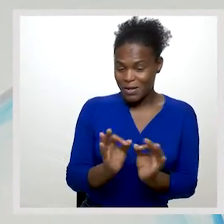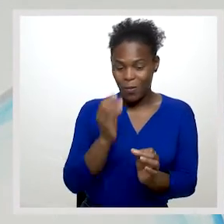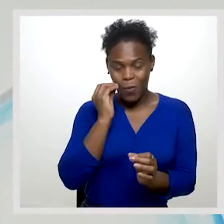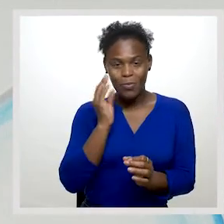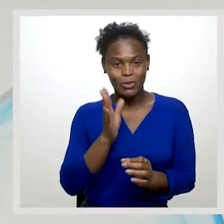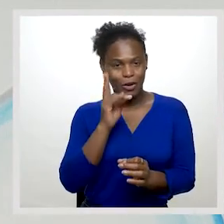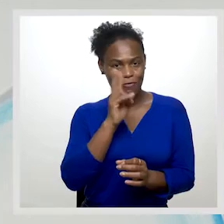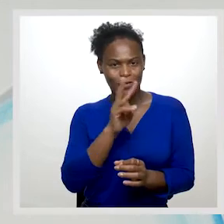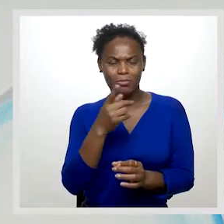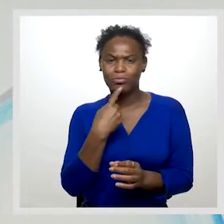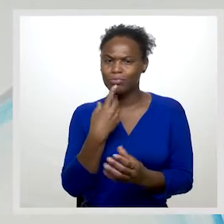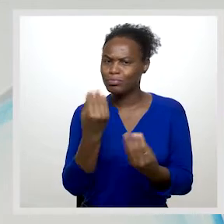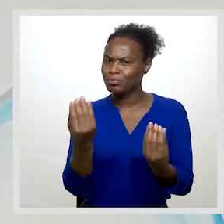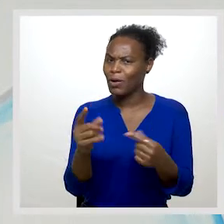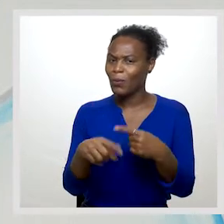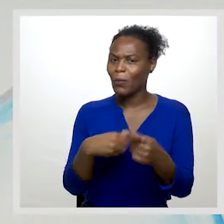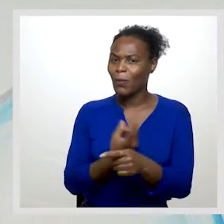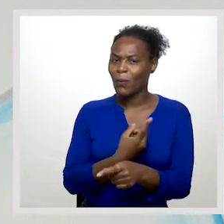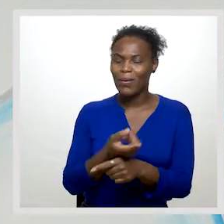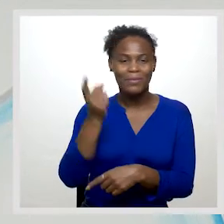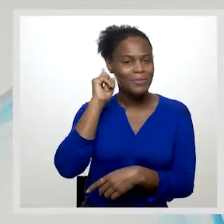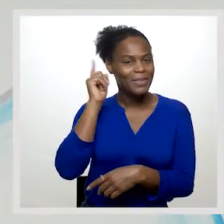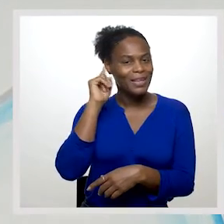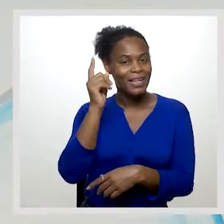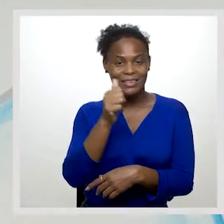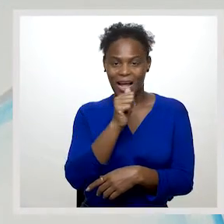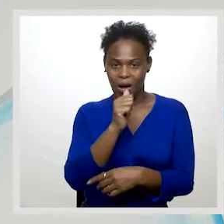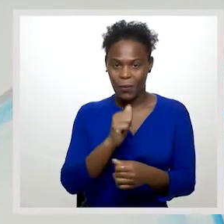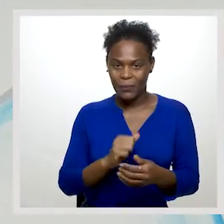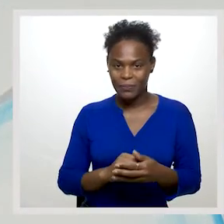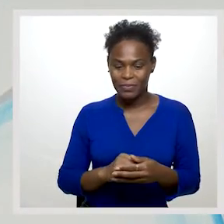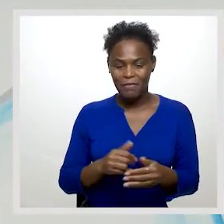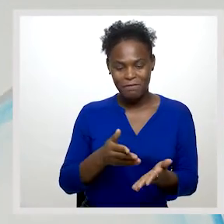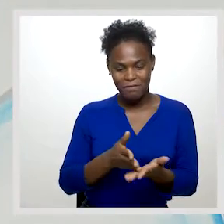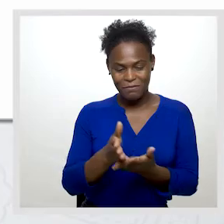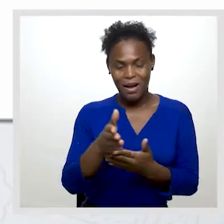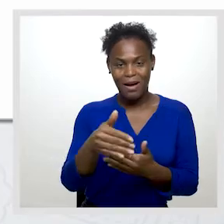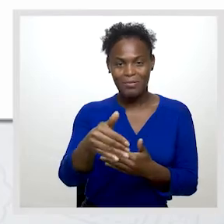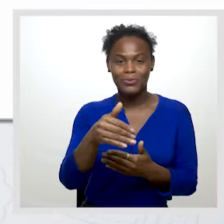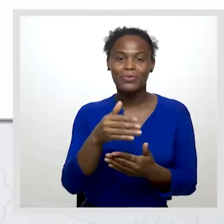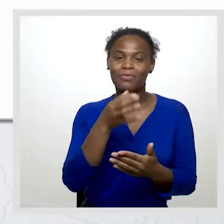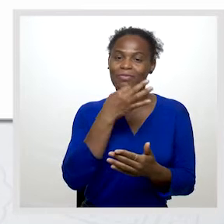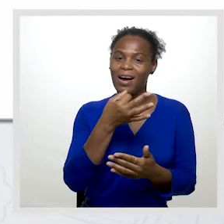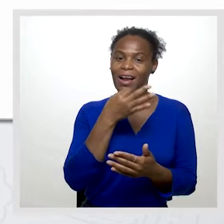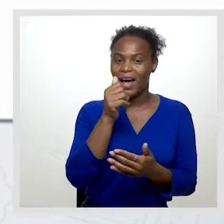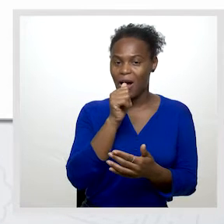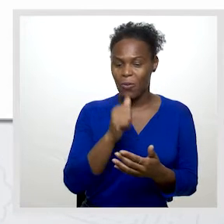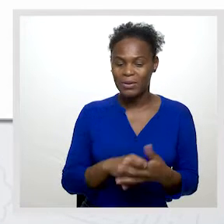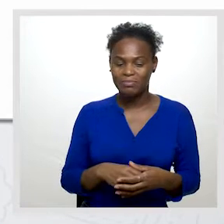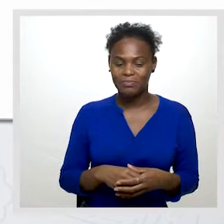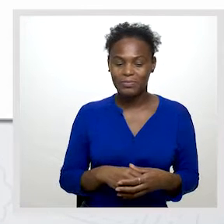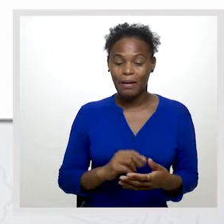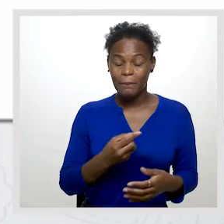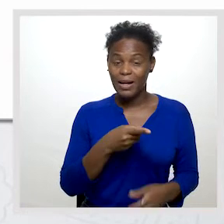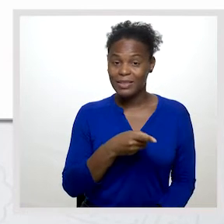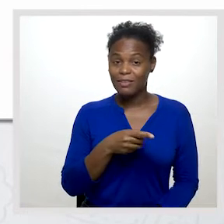ali. Há muitas importâncias da água, não é? Então vamos lá continuar ainda a falar da água.